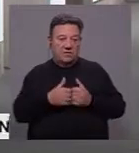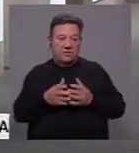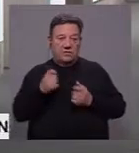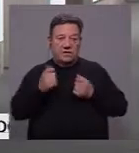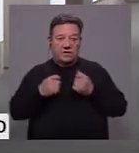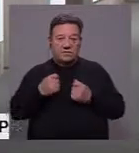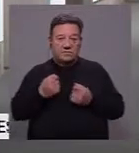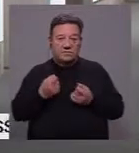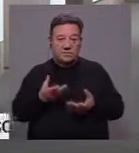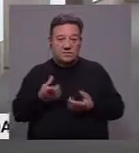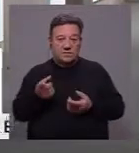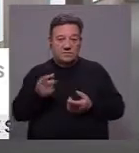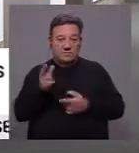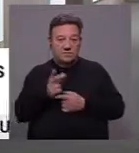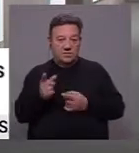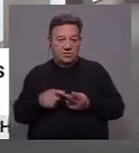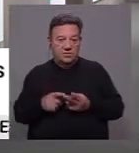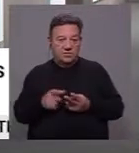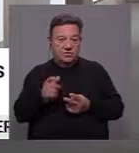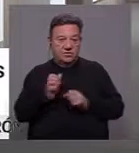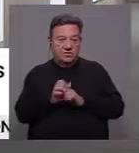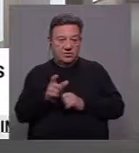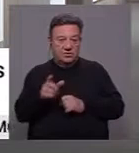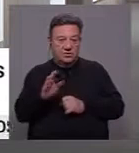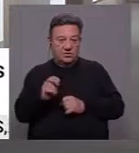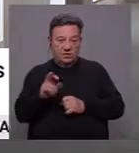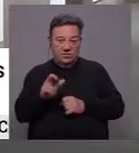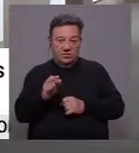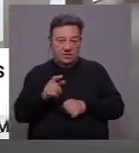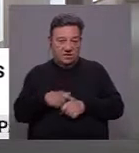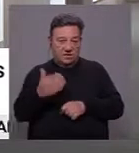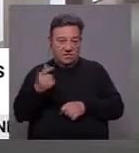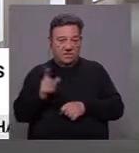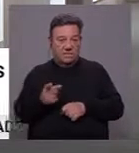expressão da pintura e da escultura de José Rodrigues nessa altura